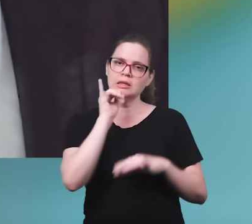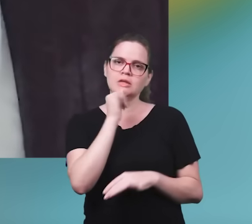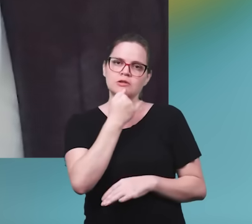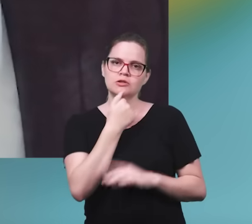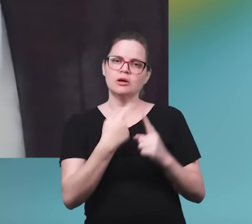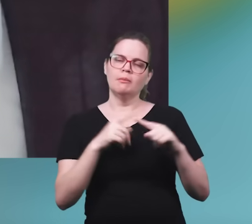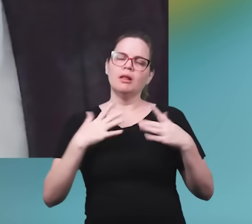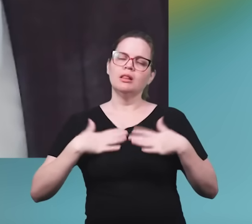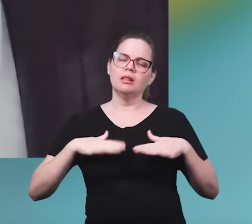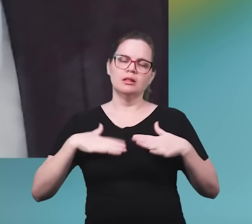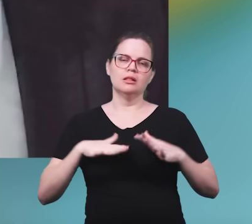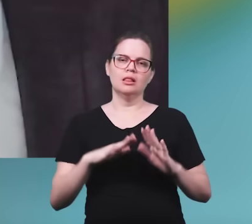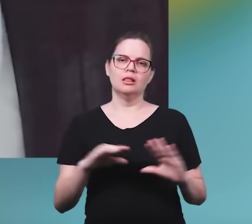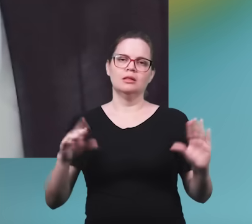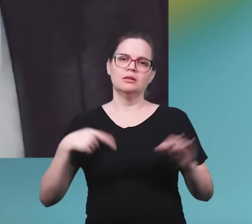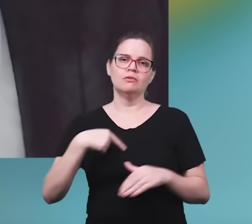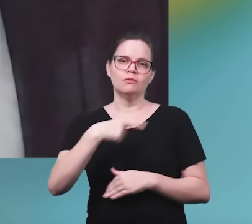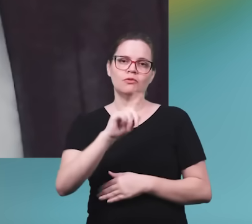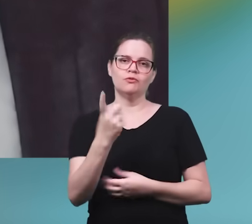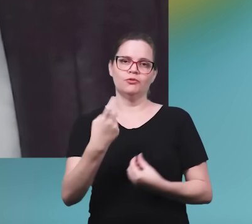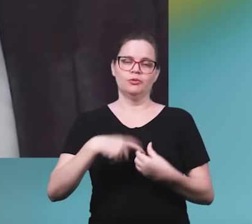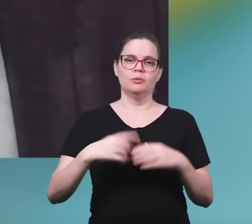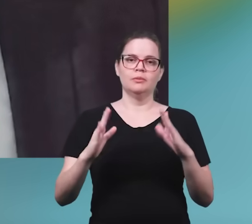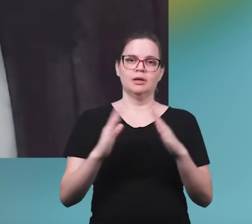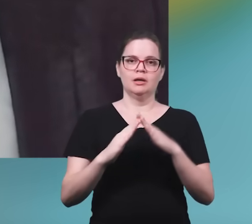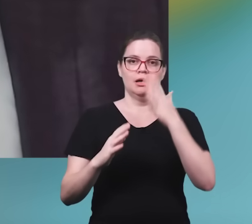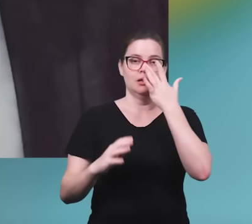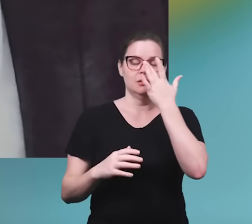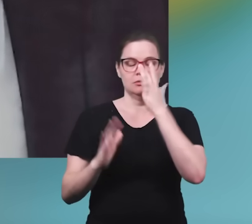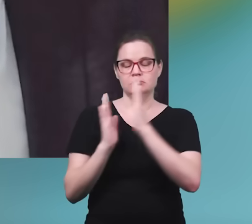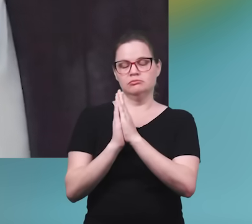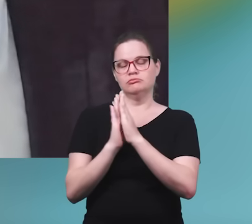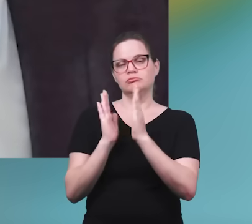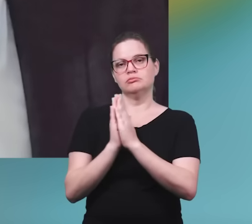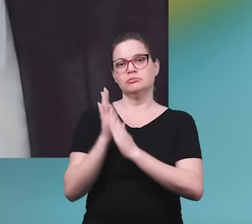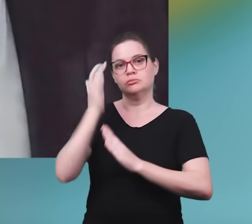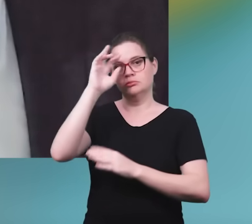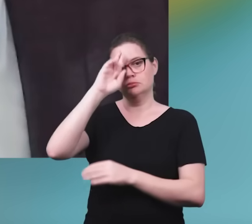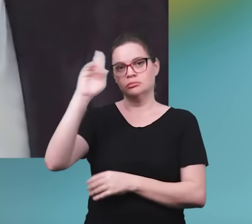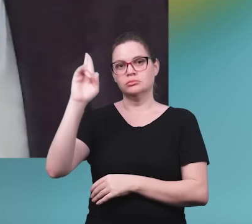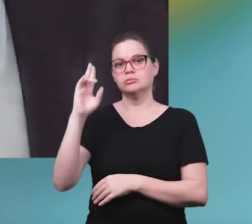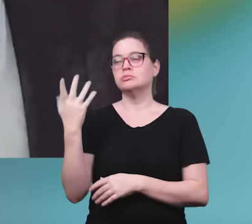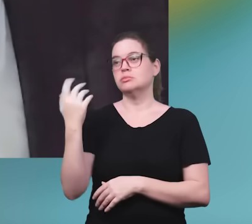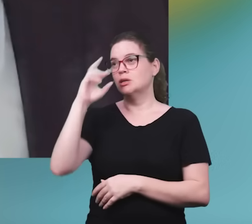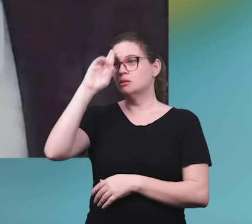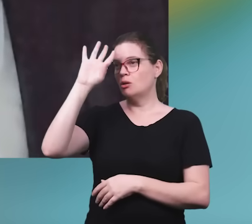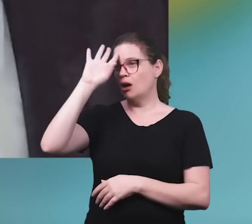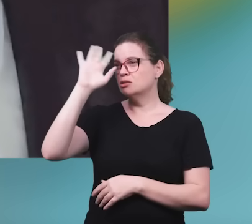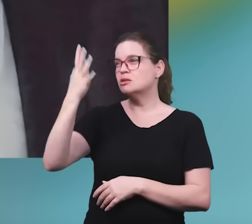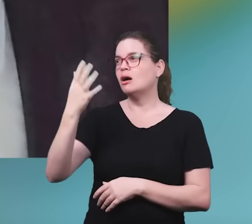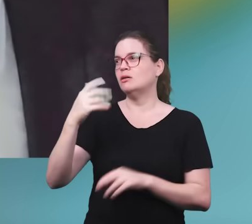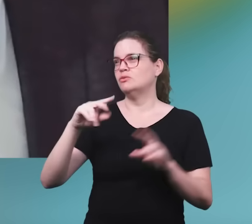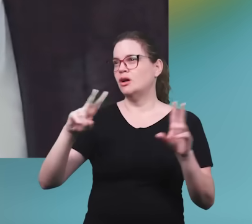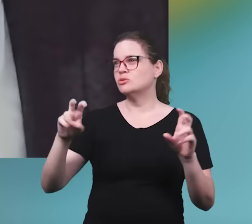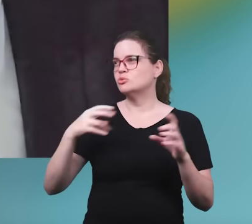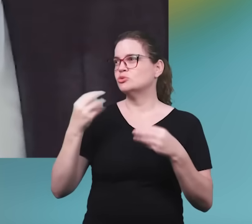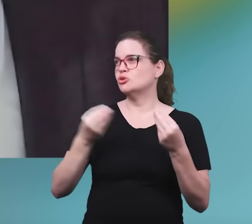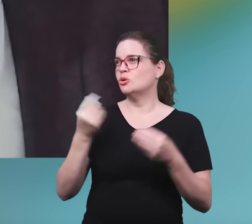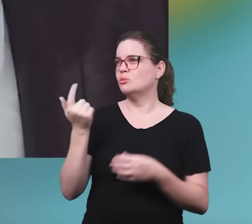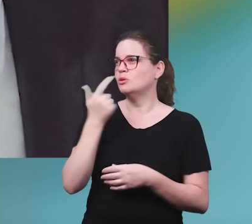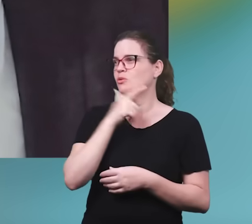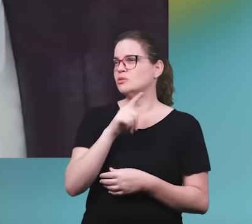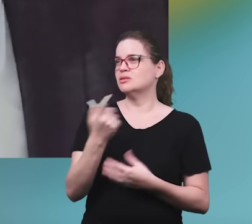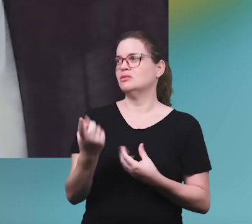fato ocorrido, mas tranquila. Foi para casa e orou ao Senhor, Senhor, que eu possa resolver as questões